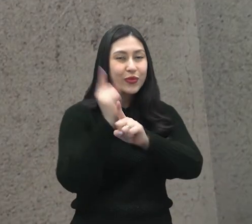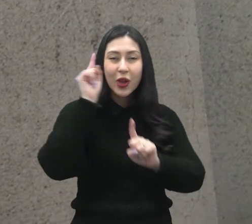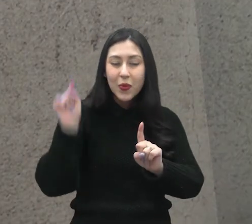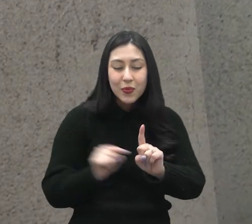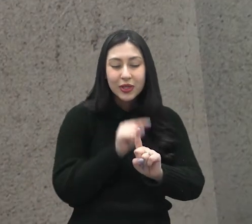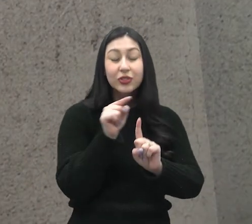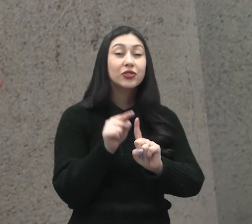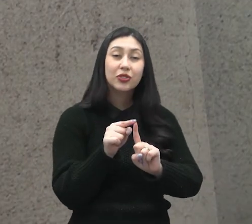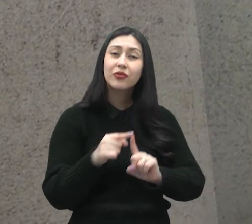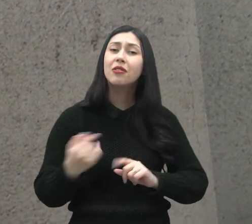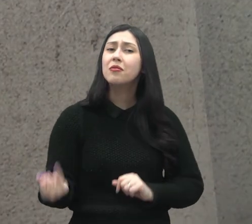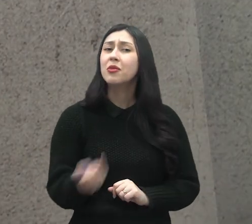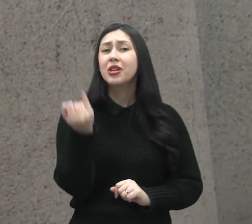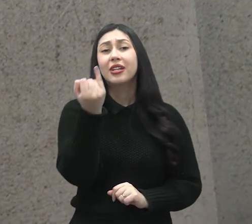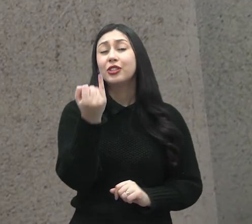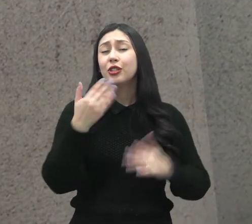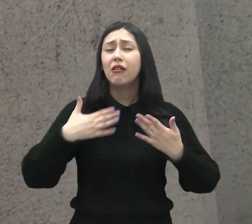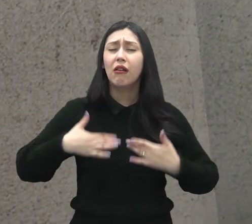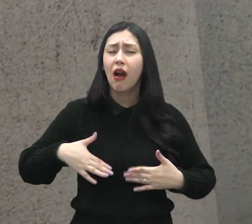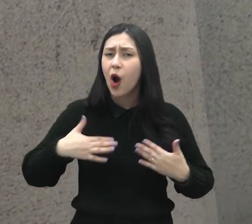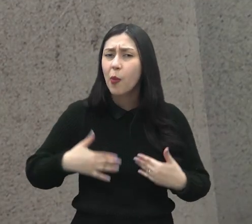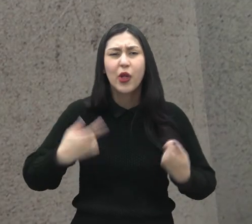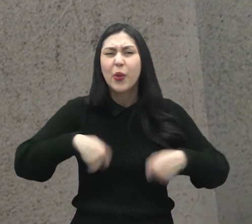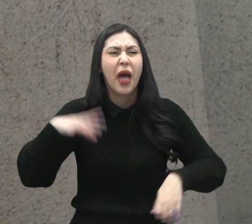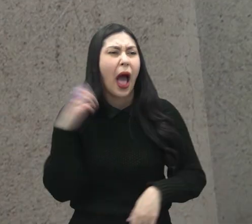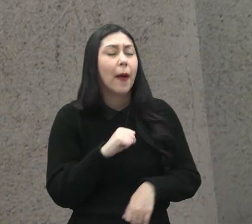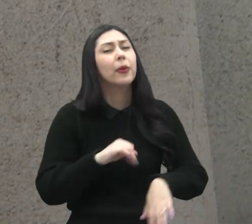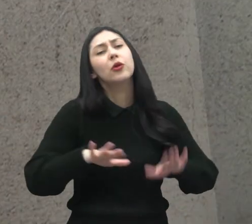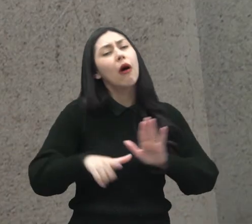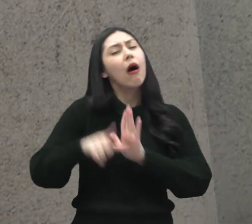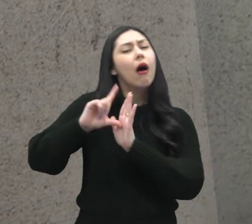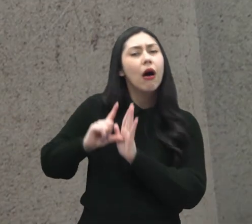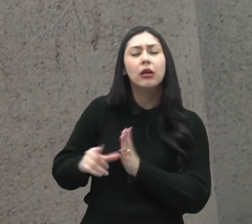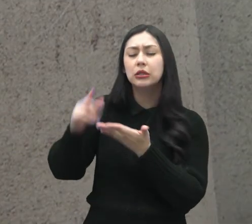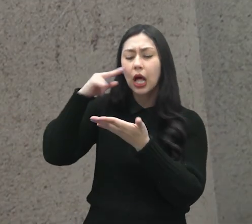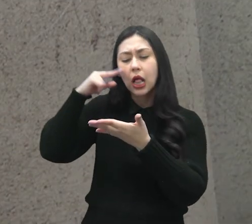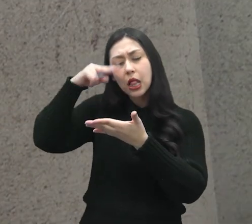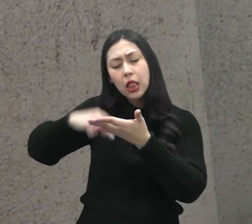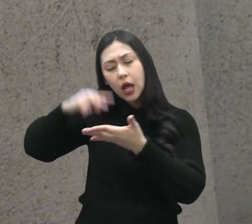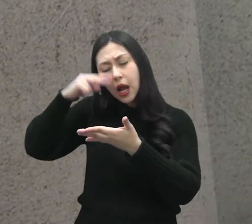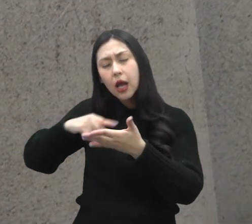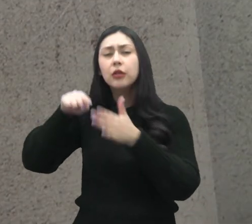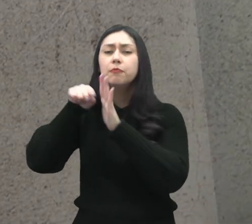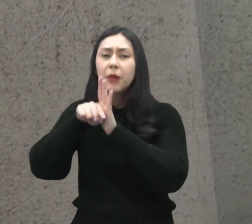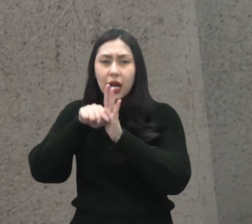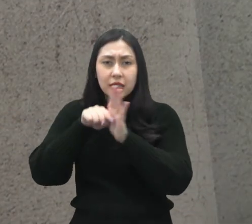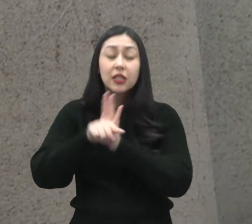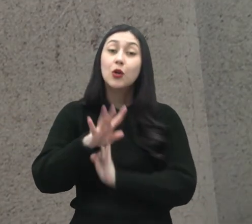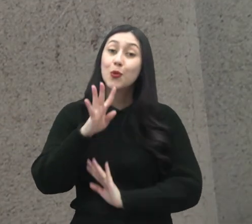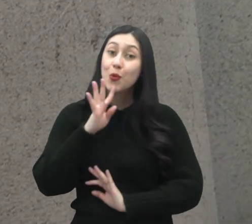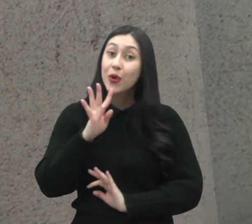muito importante, não faça correndo. Leia, pesquise, né, se autoconheça muito bem para que você possa